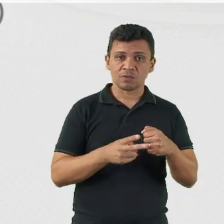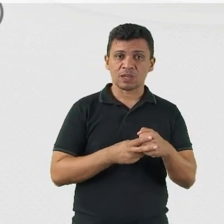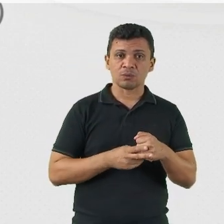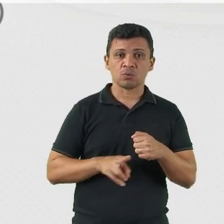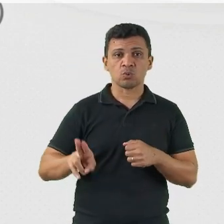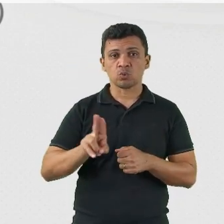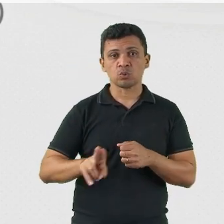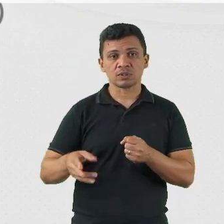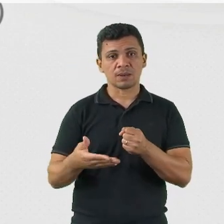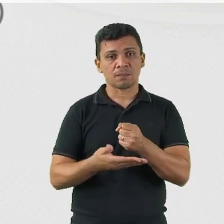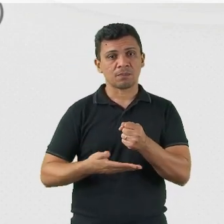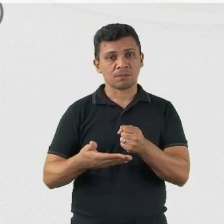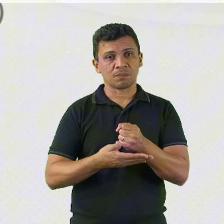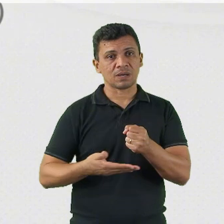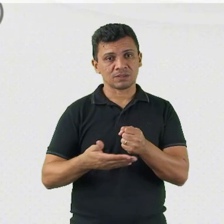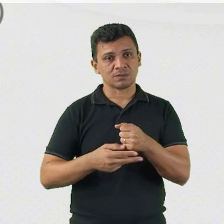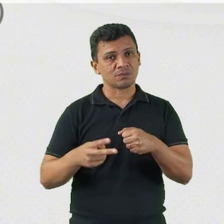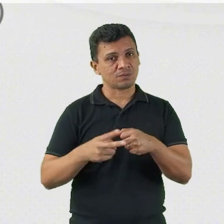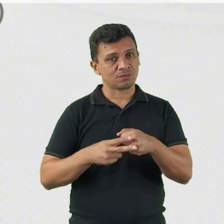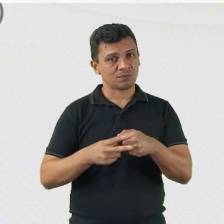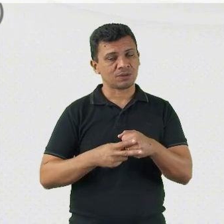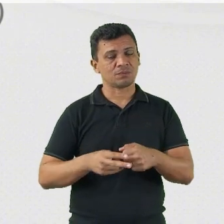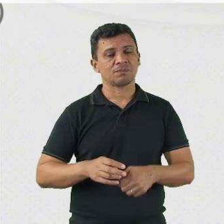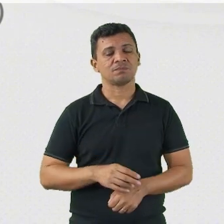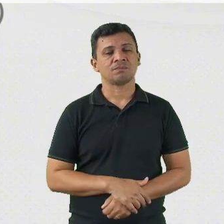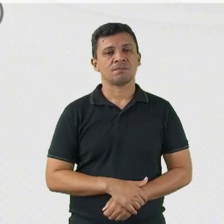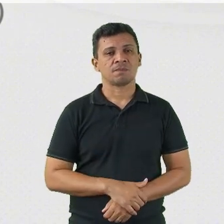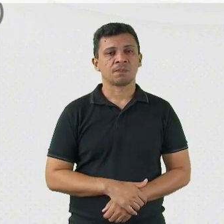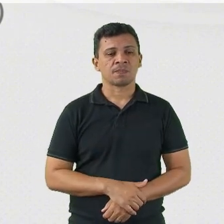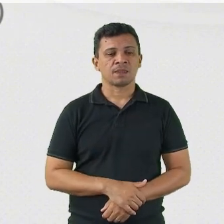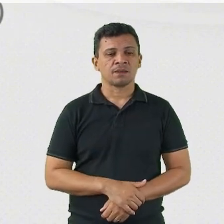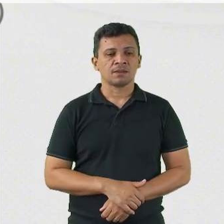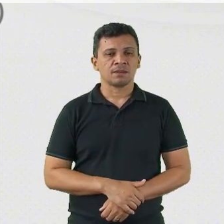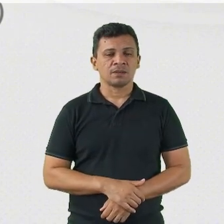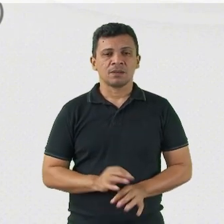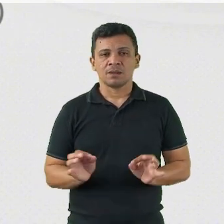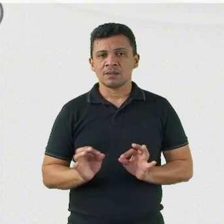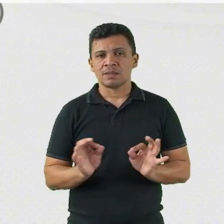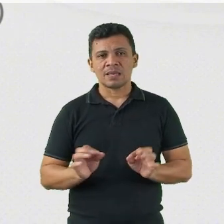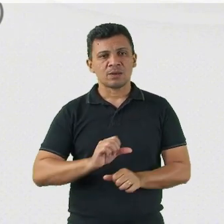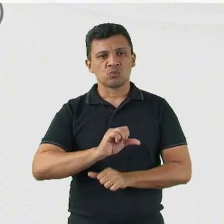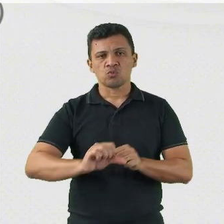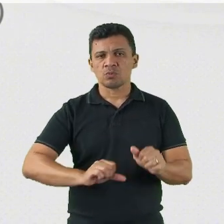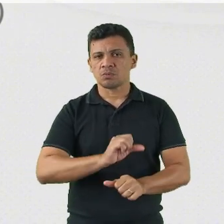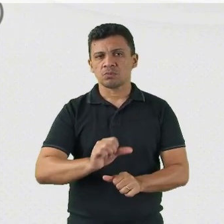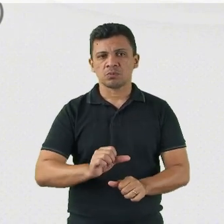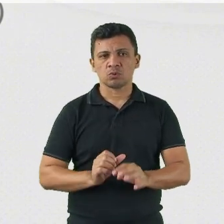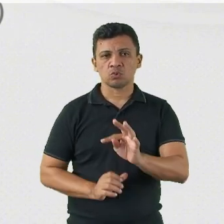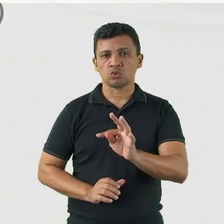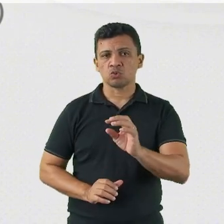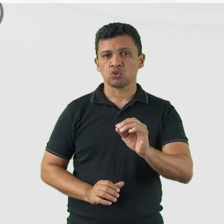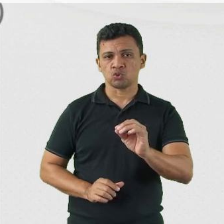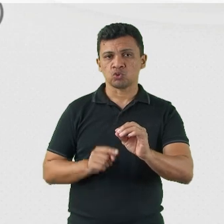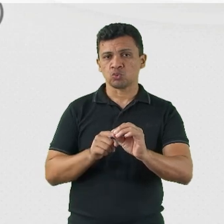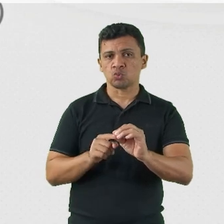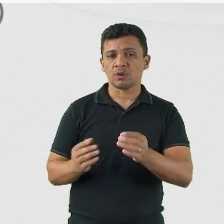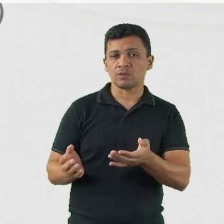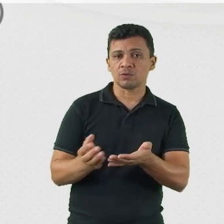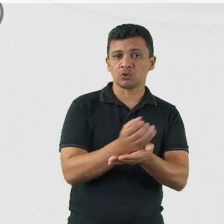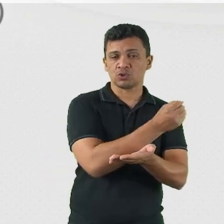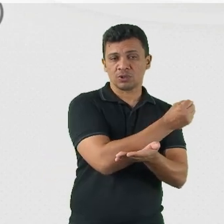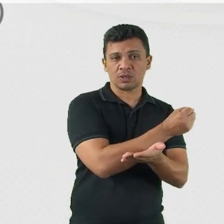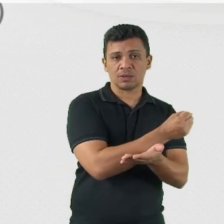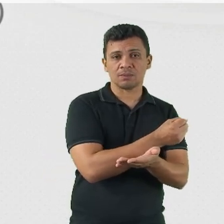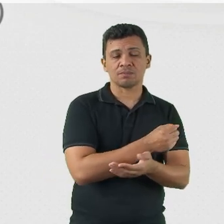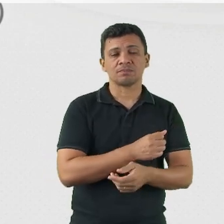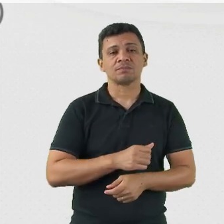básica. Base verb, o verbo na forma sem nenhuma alteração. Tira o to, porque o to